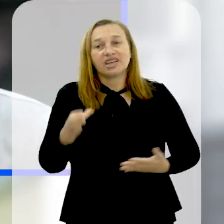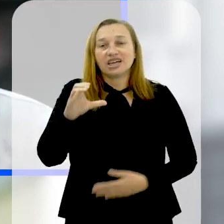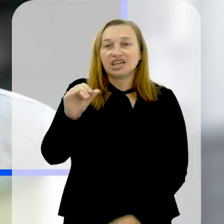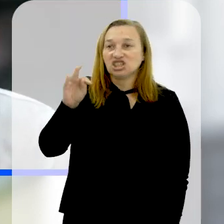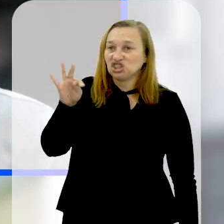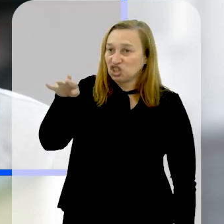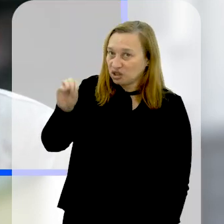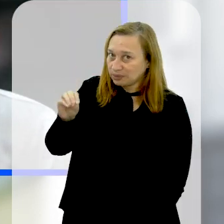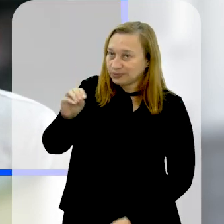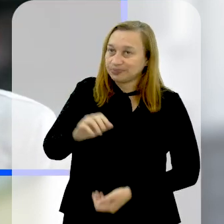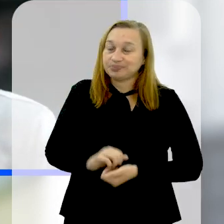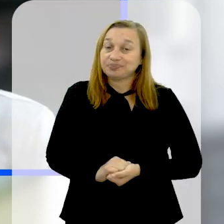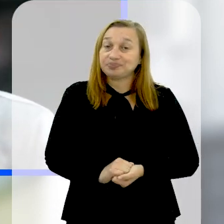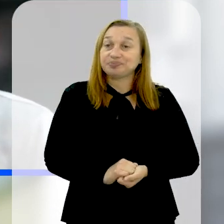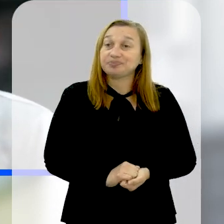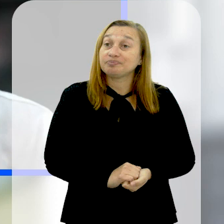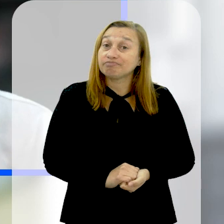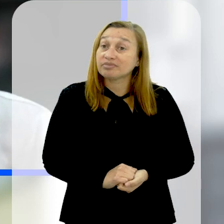E aí, Cristiano,